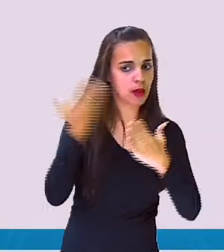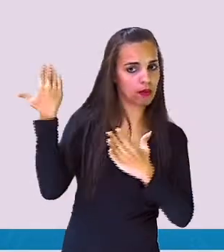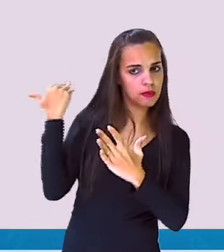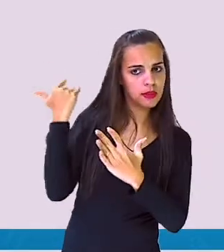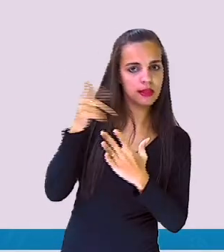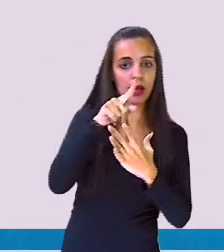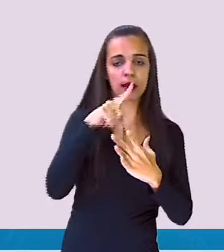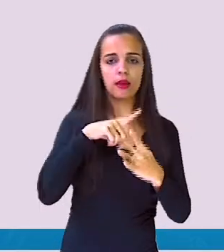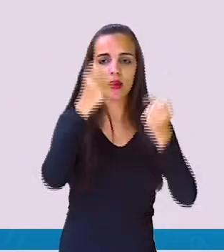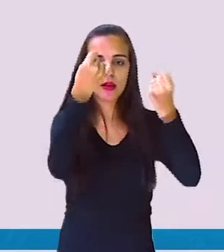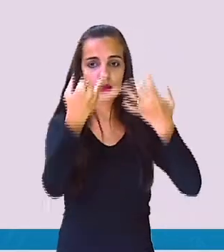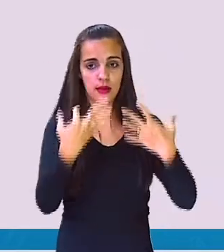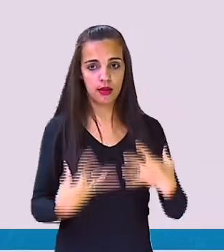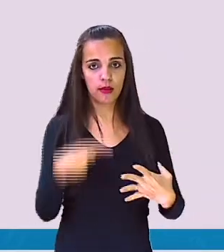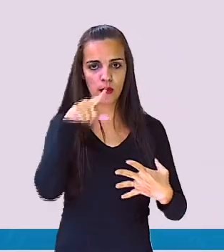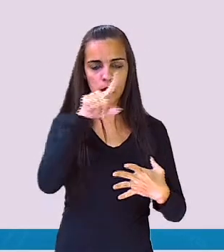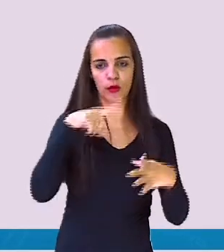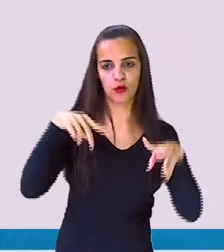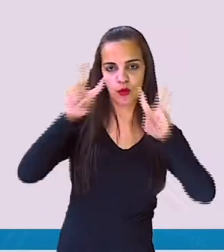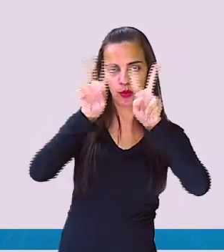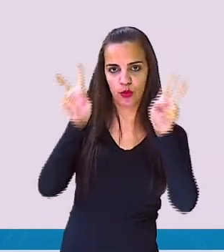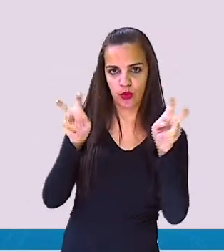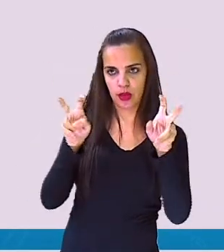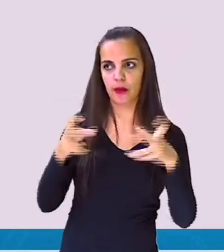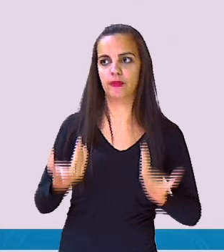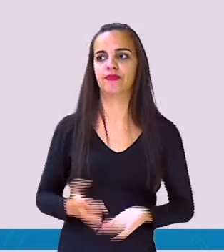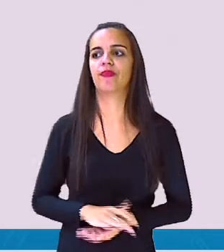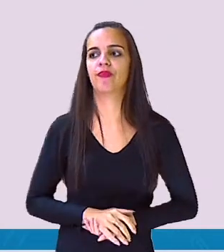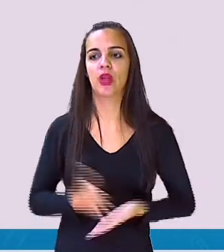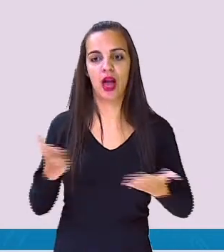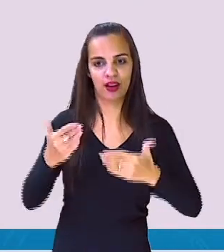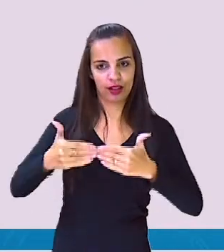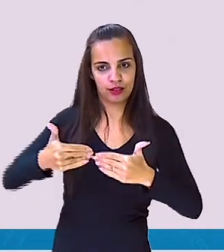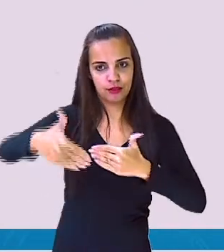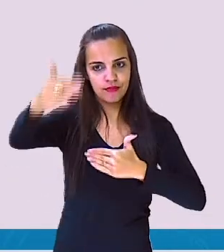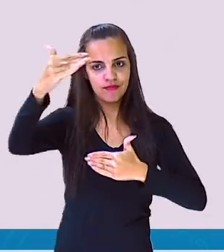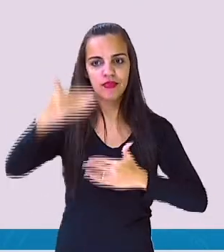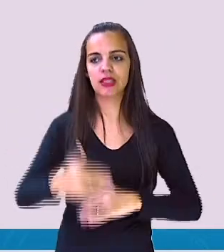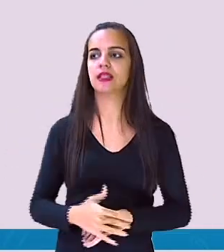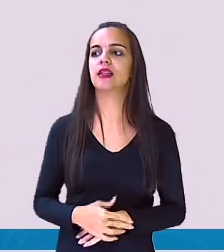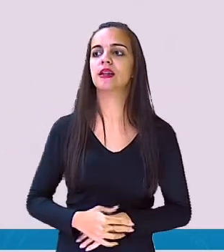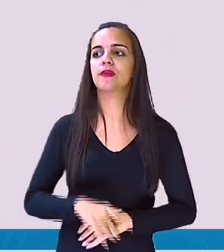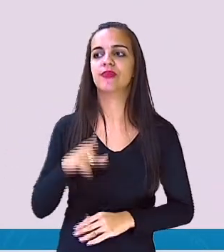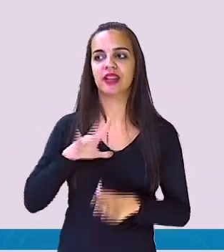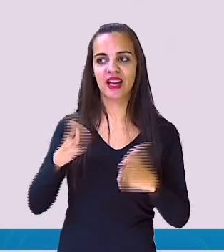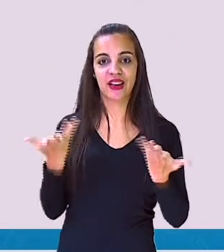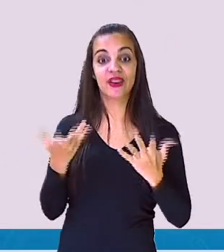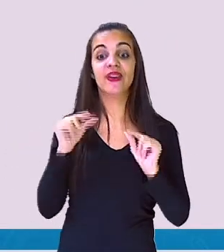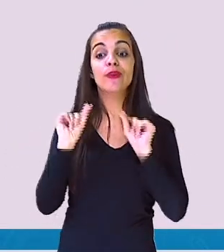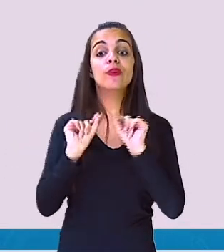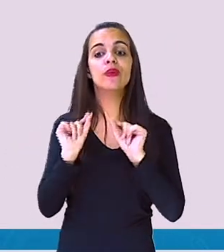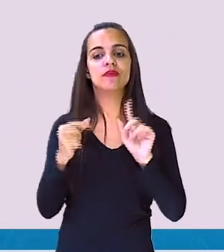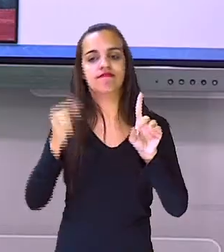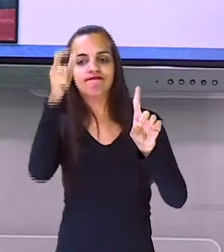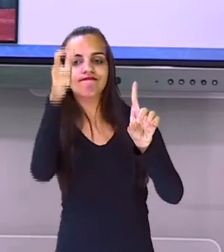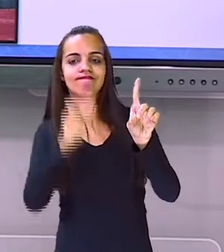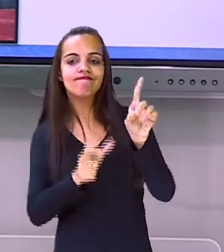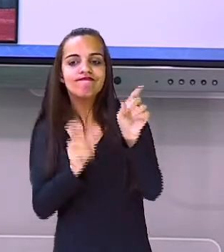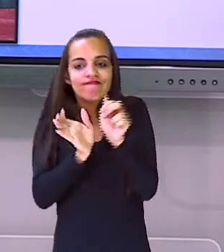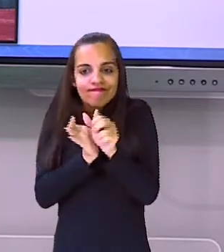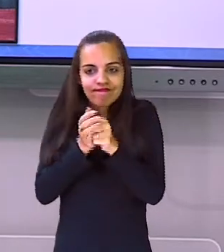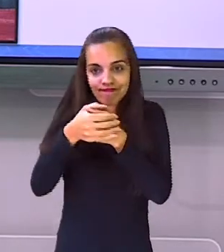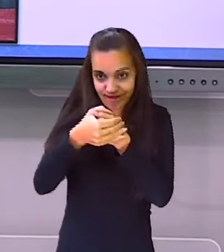e assistam as aulas novamente, ok? Vamos seguir. Agora sim. Agora nós chegamos nela, na estrela, né?